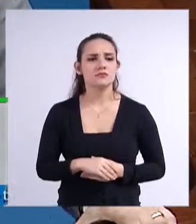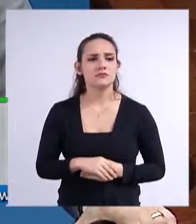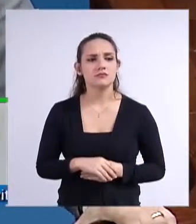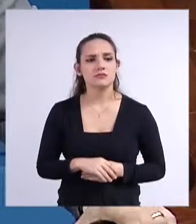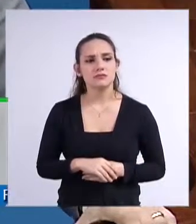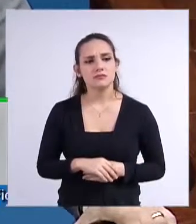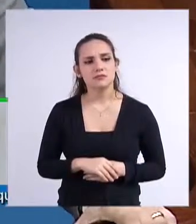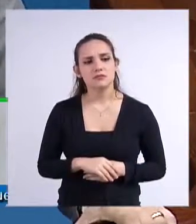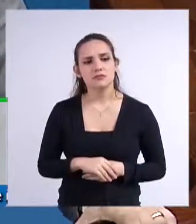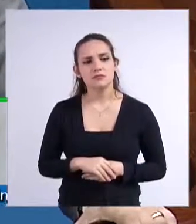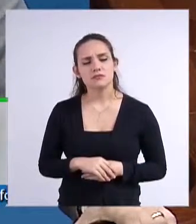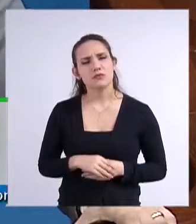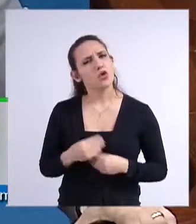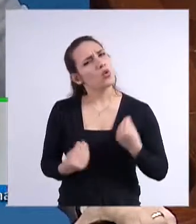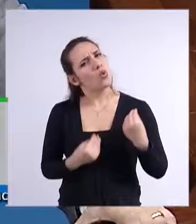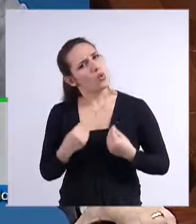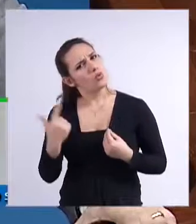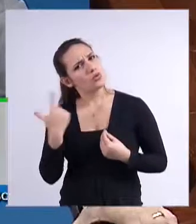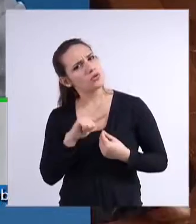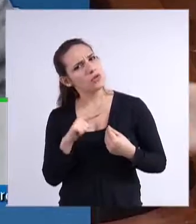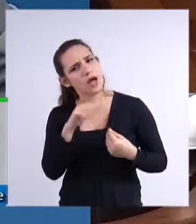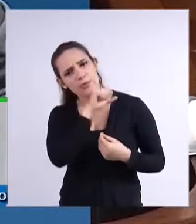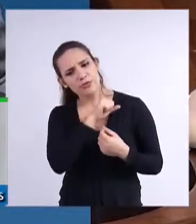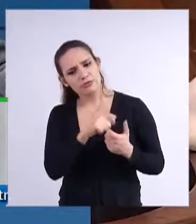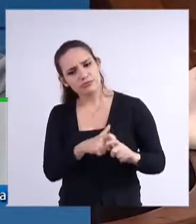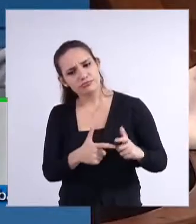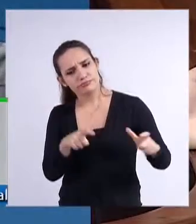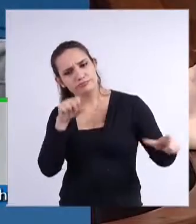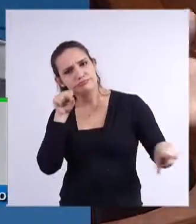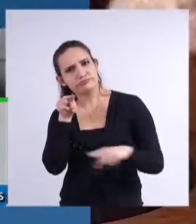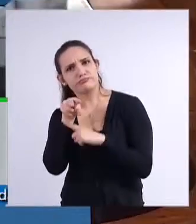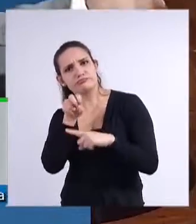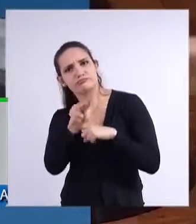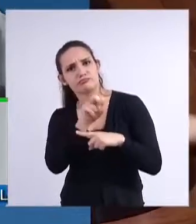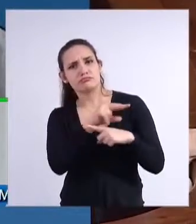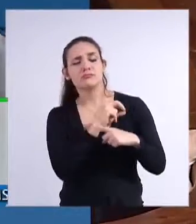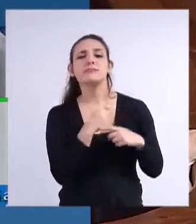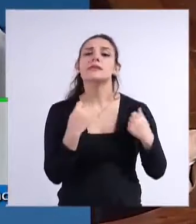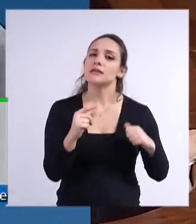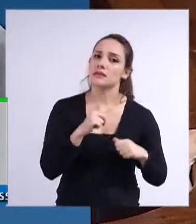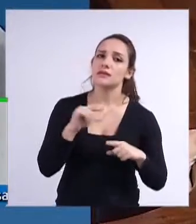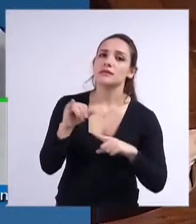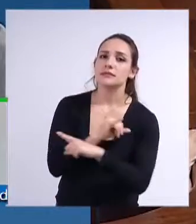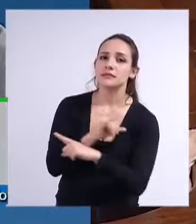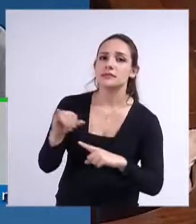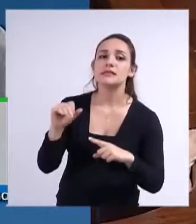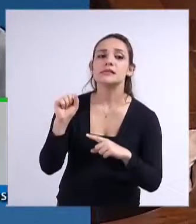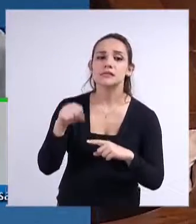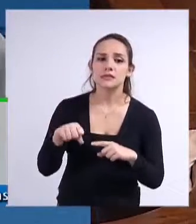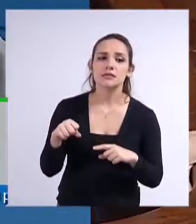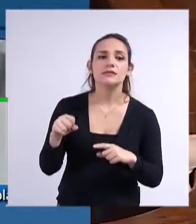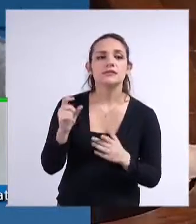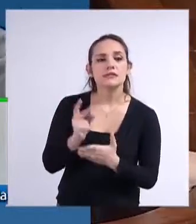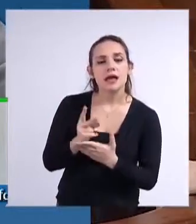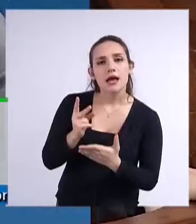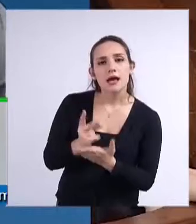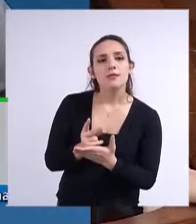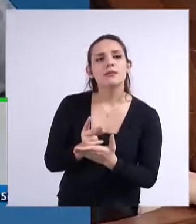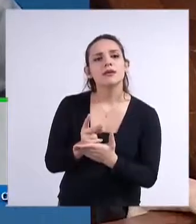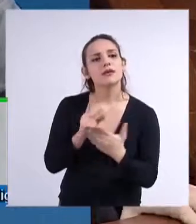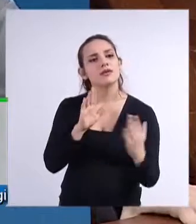conhecer como que ele age, para que nós possamos ter uma estratégia permanente